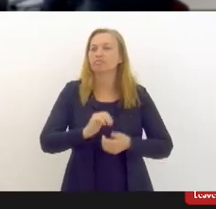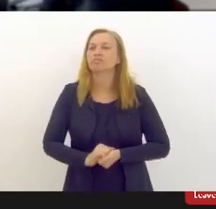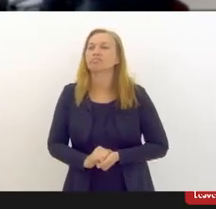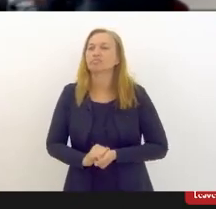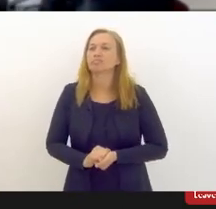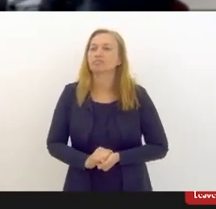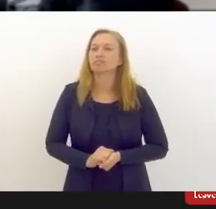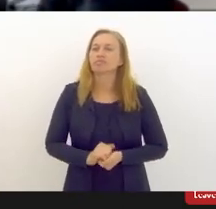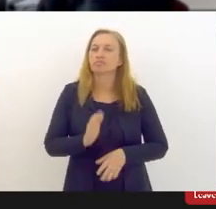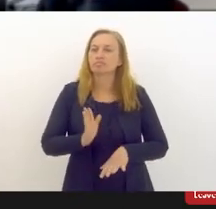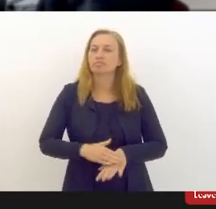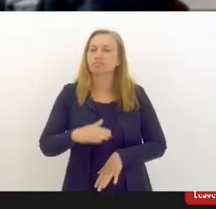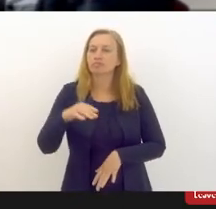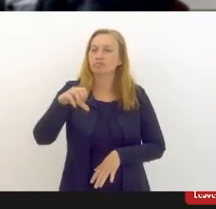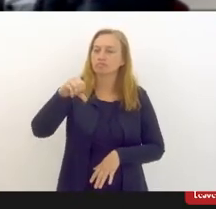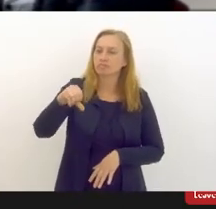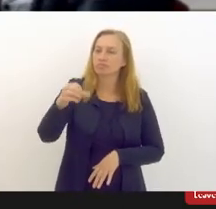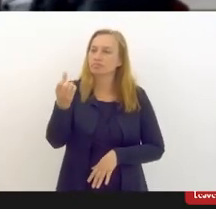mais